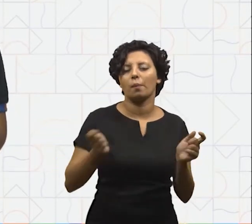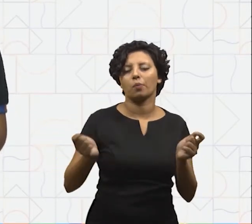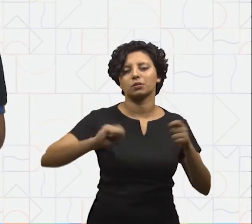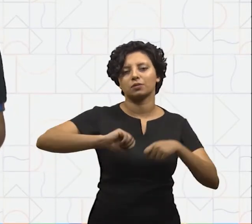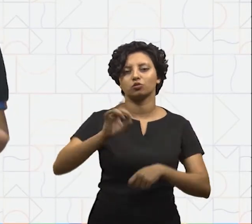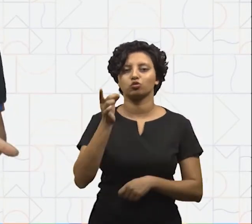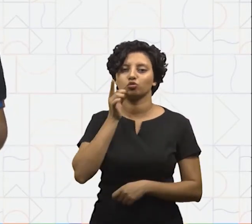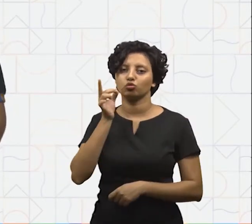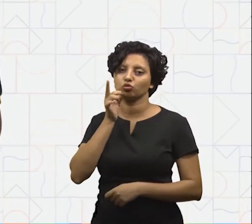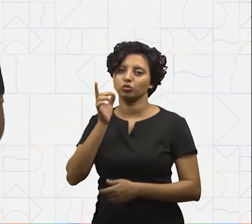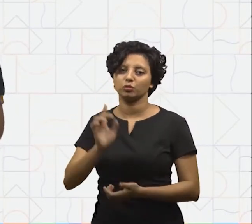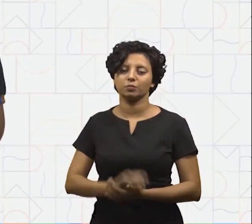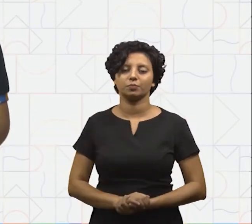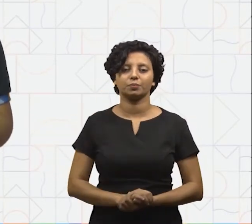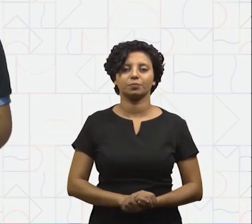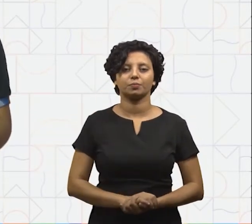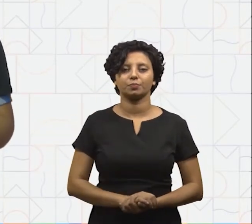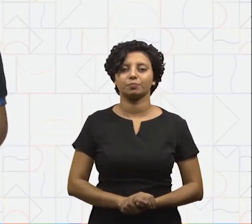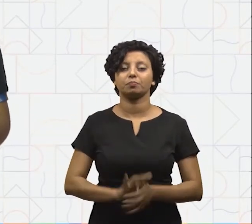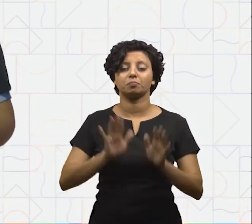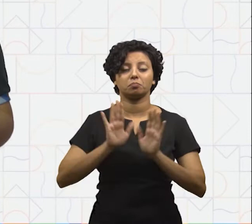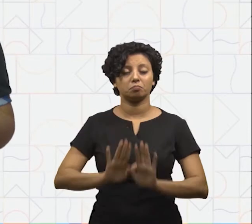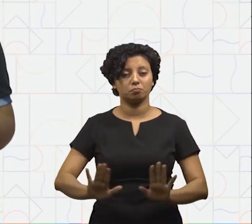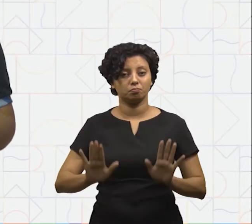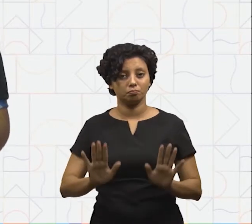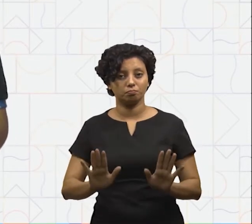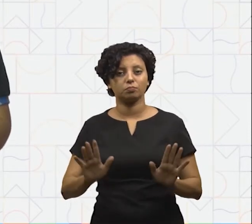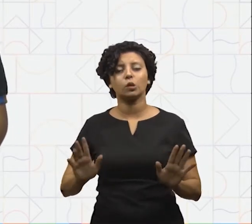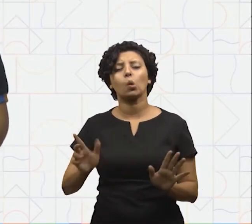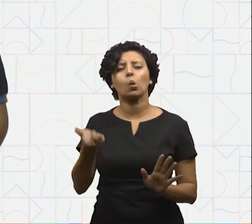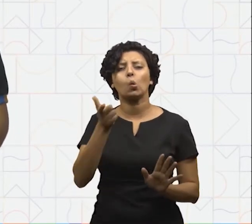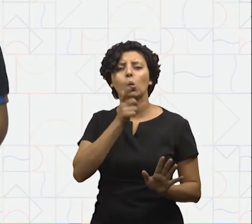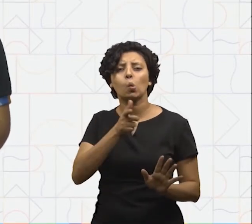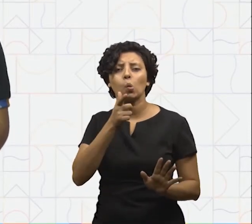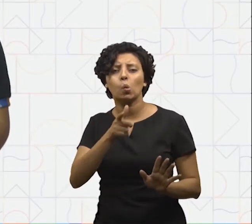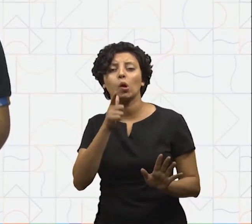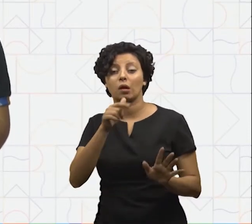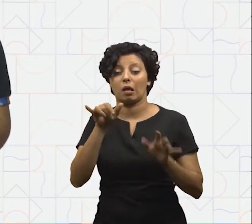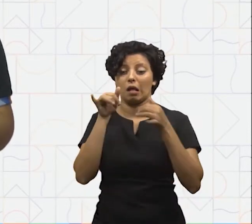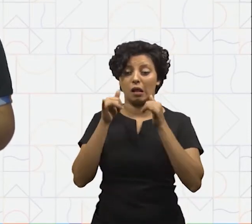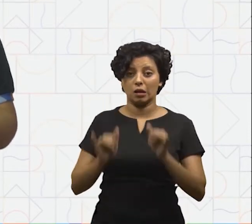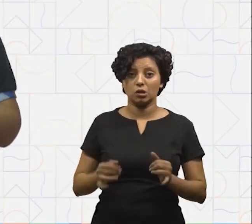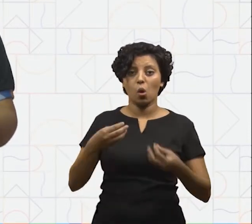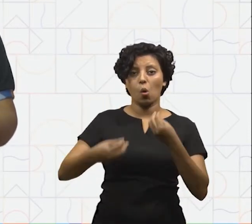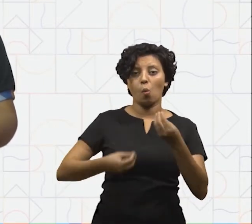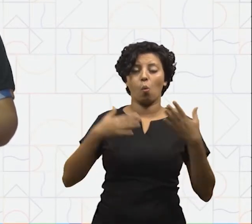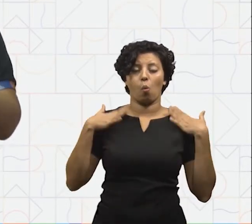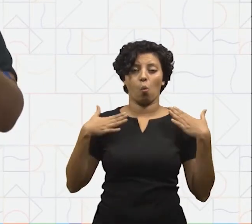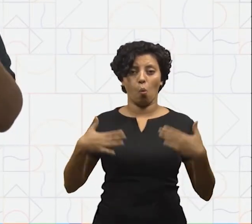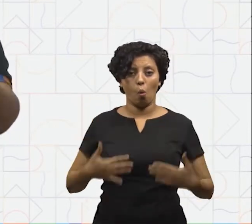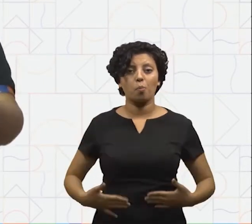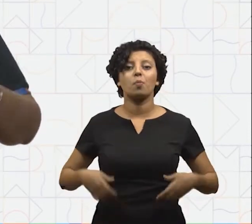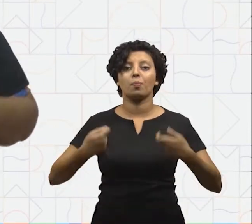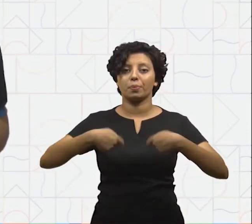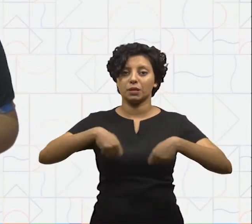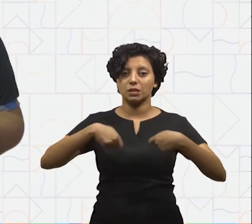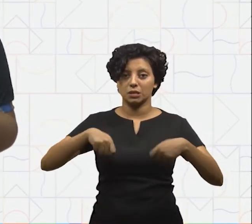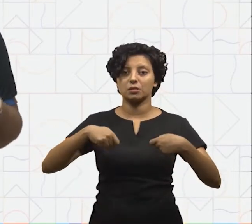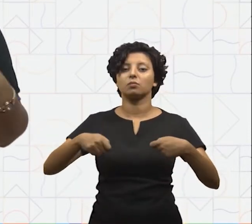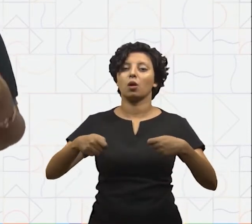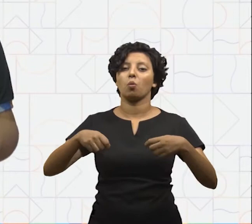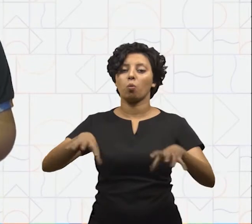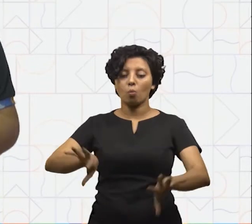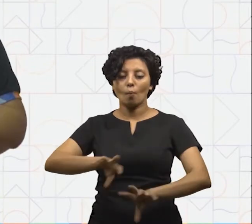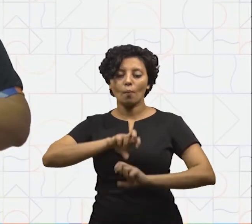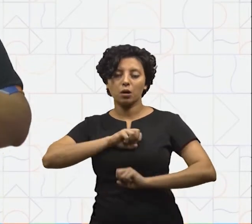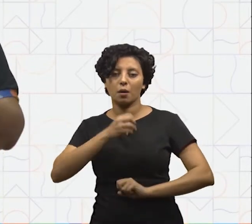dia a dia, por exemplo. Mas, para conseguir produzir energia, o corpo também precisa de nutrientes,